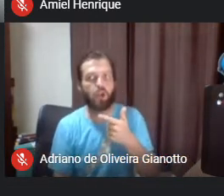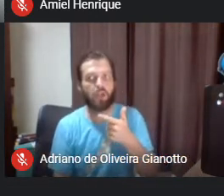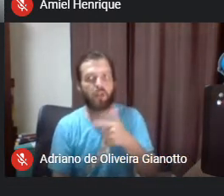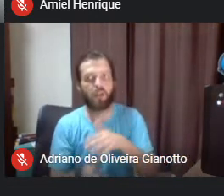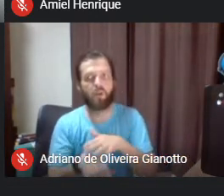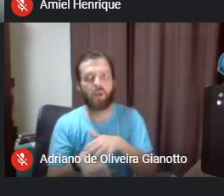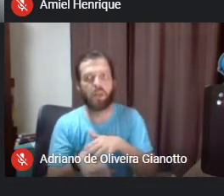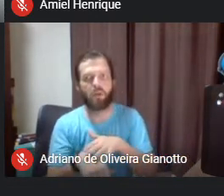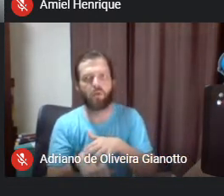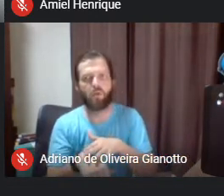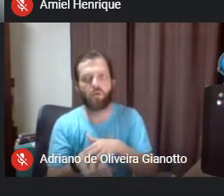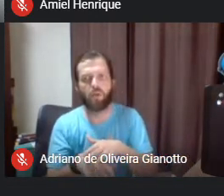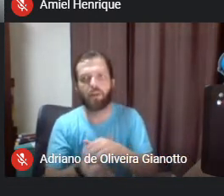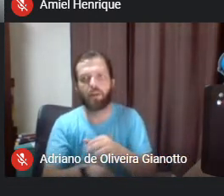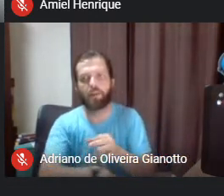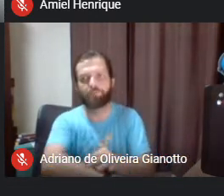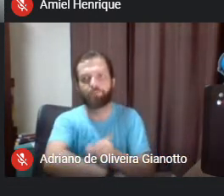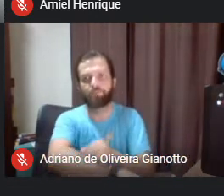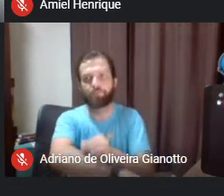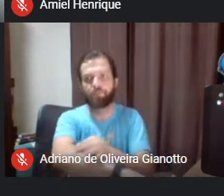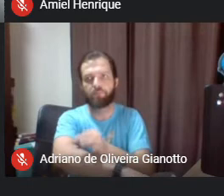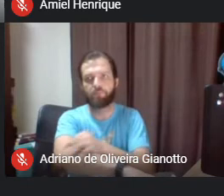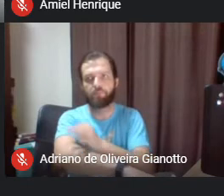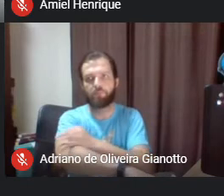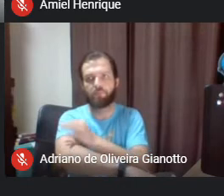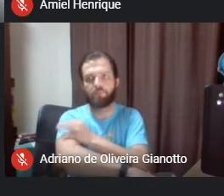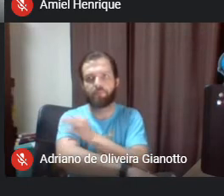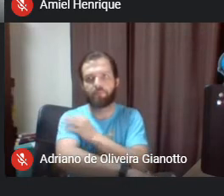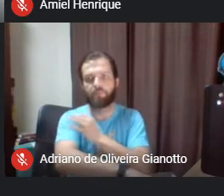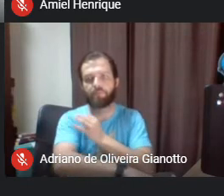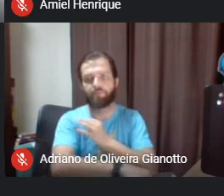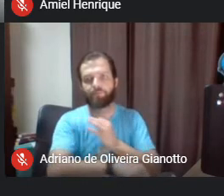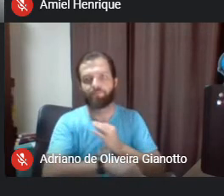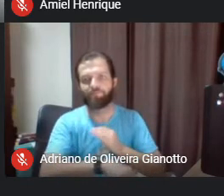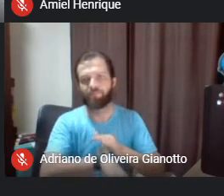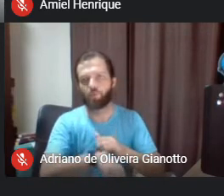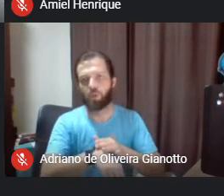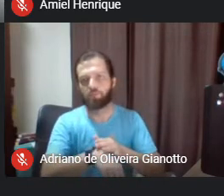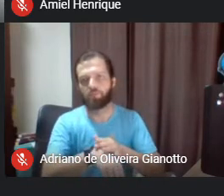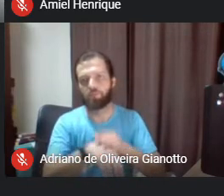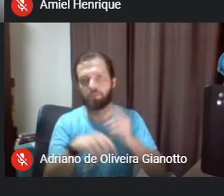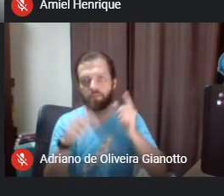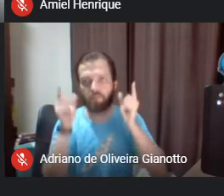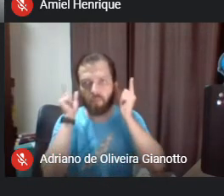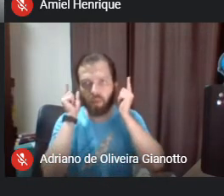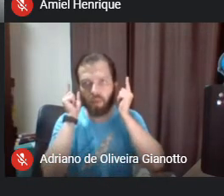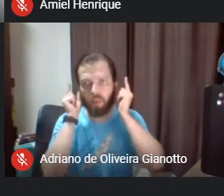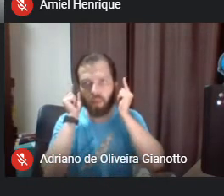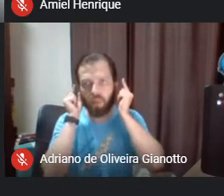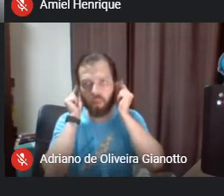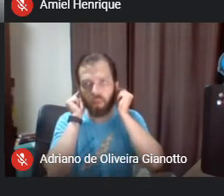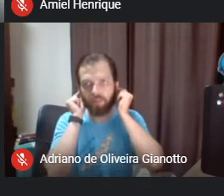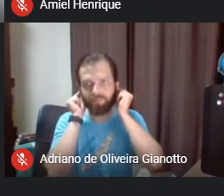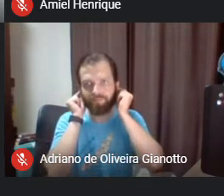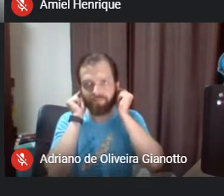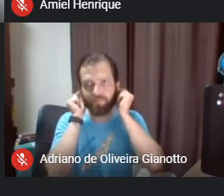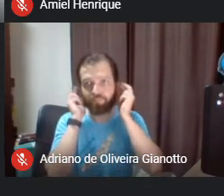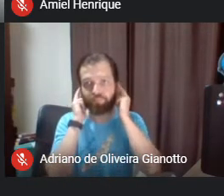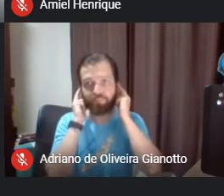e o que aconteceu? Com 12 anos ele teve uma doença, rubéola,